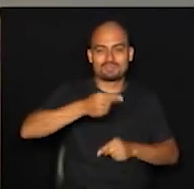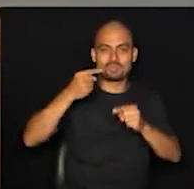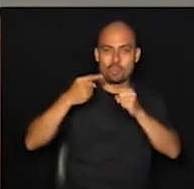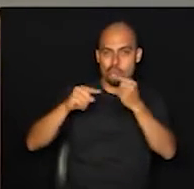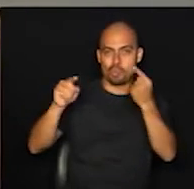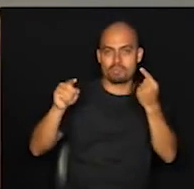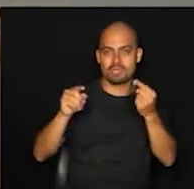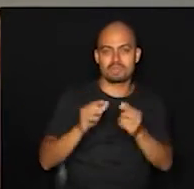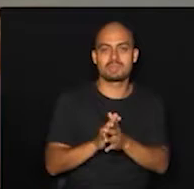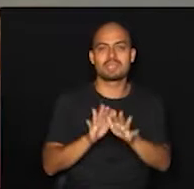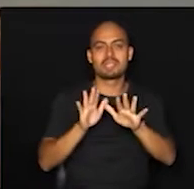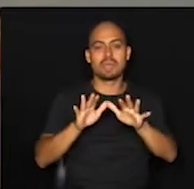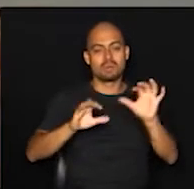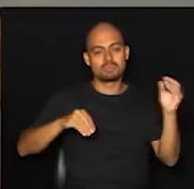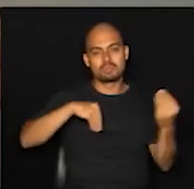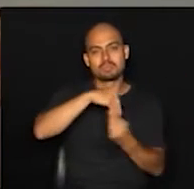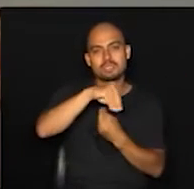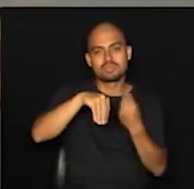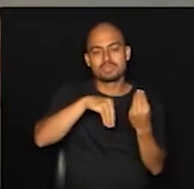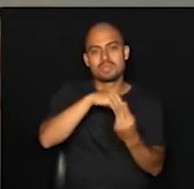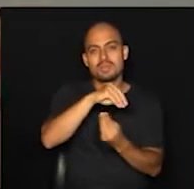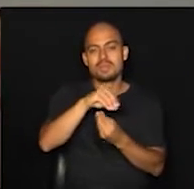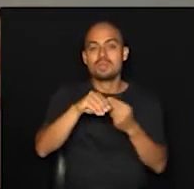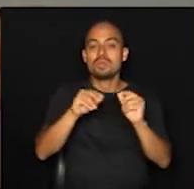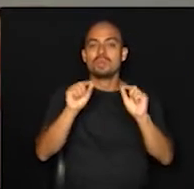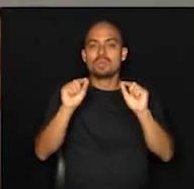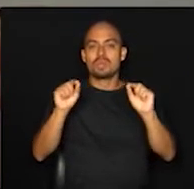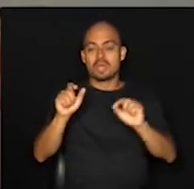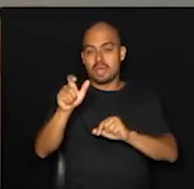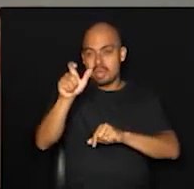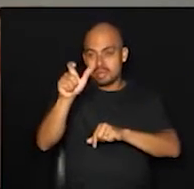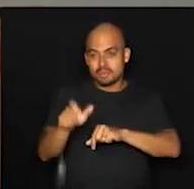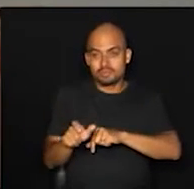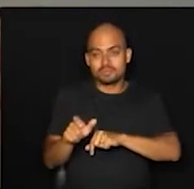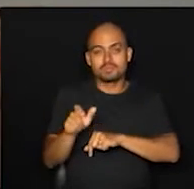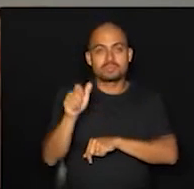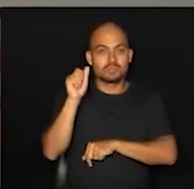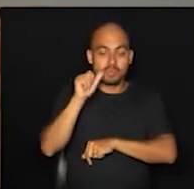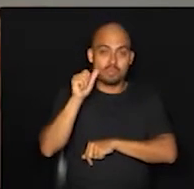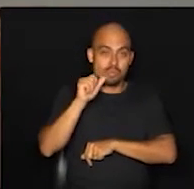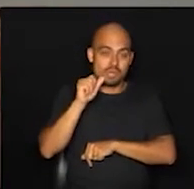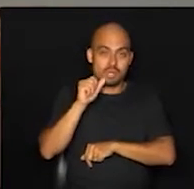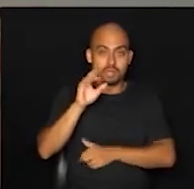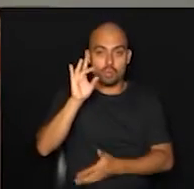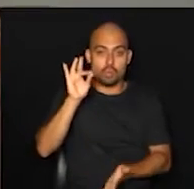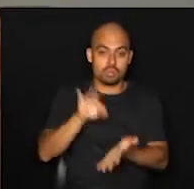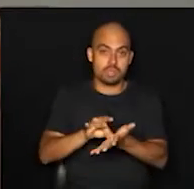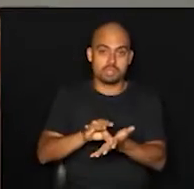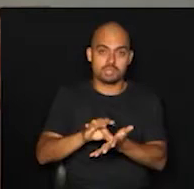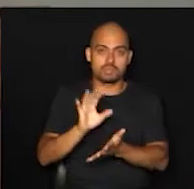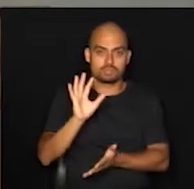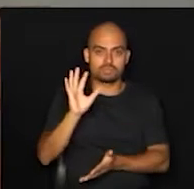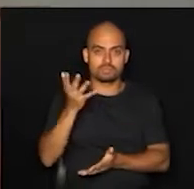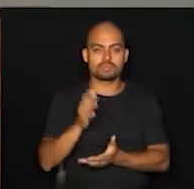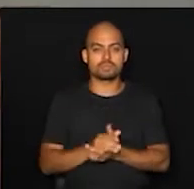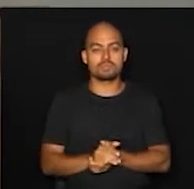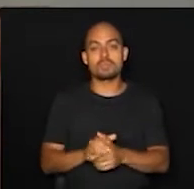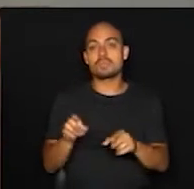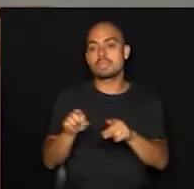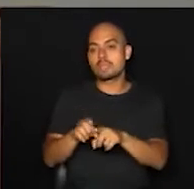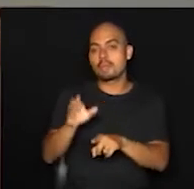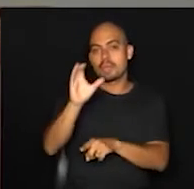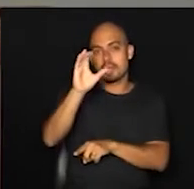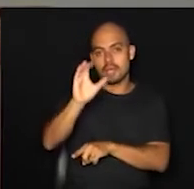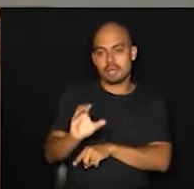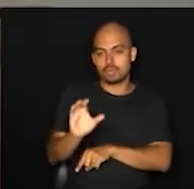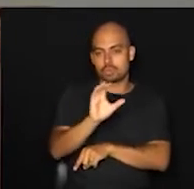Então, isso se misturava, não é, na personagem histórica, que foi efetivo, foi real, com o catolicismo dela, com uma série de